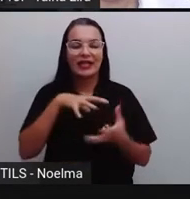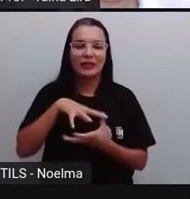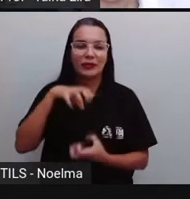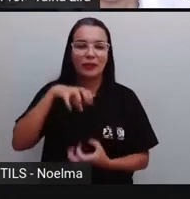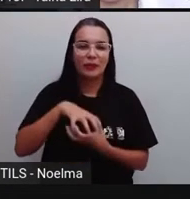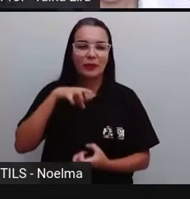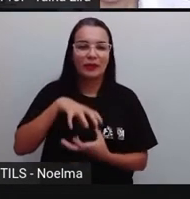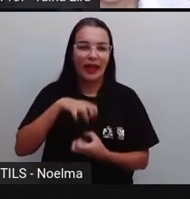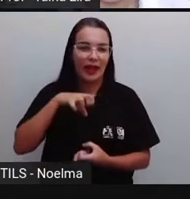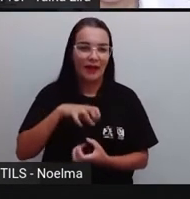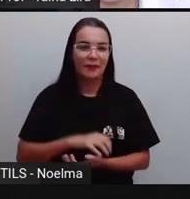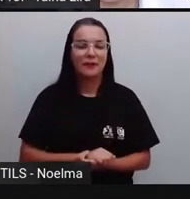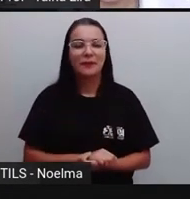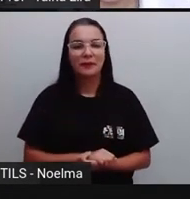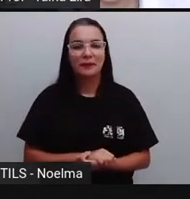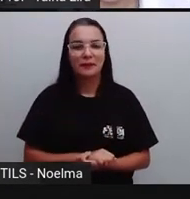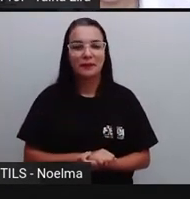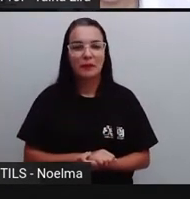bonecas, certo?